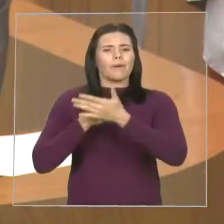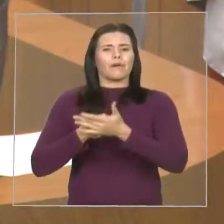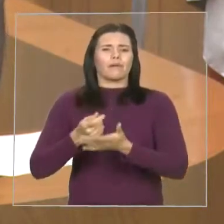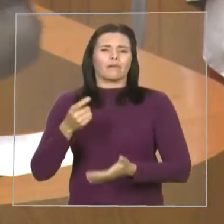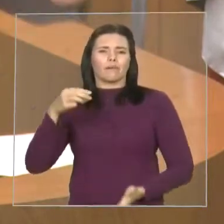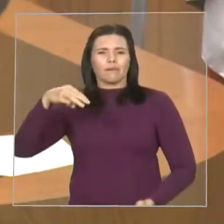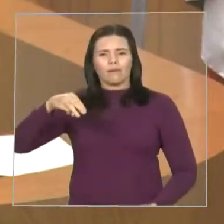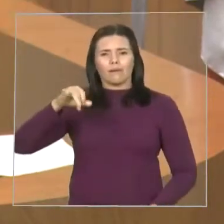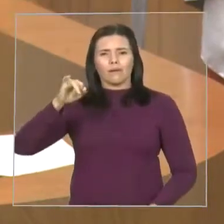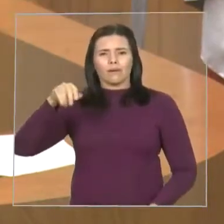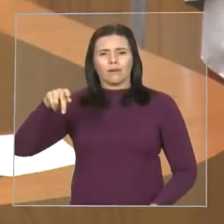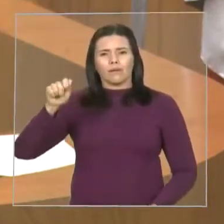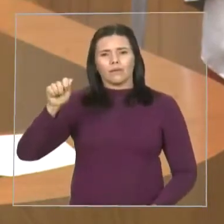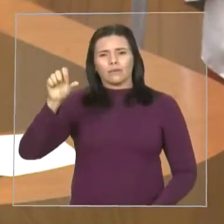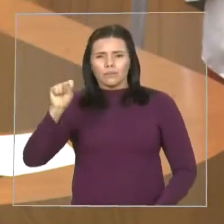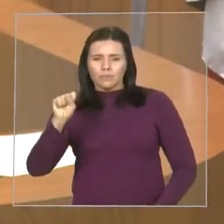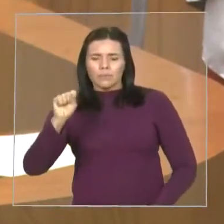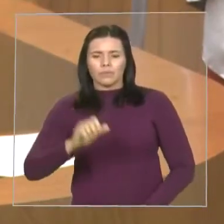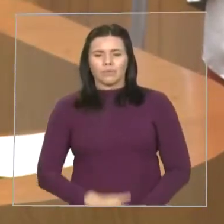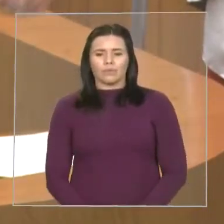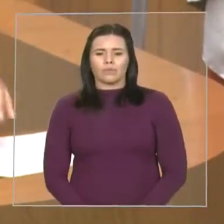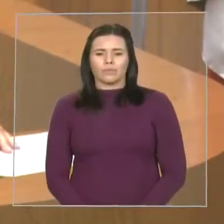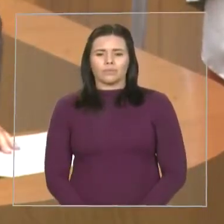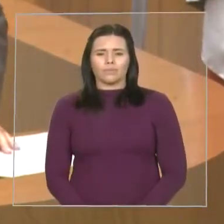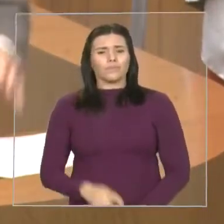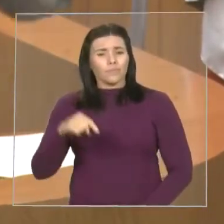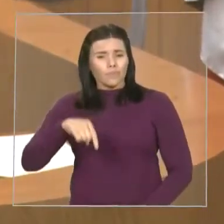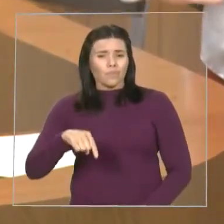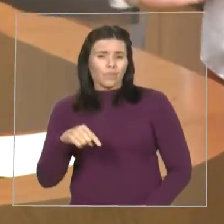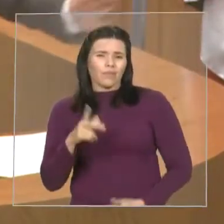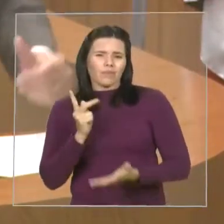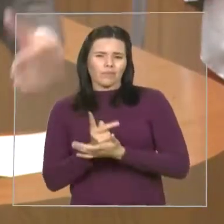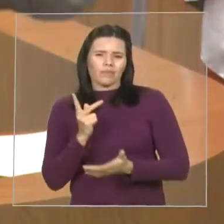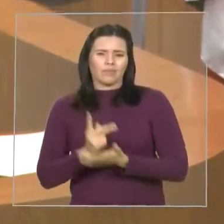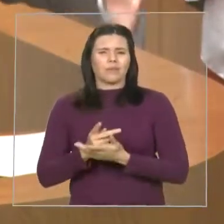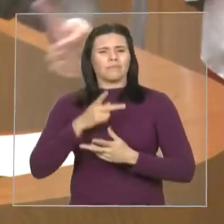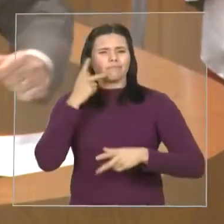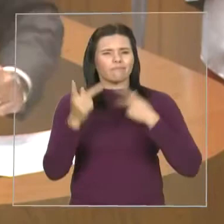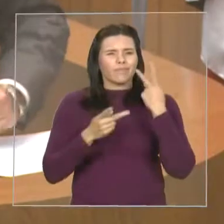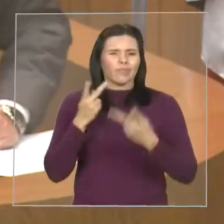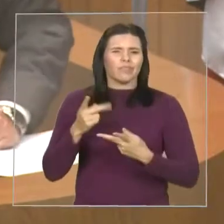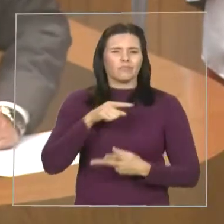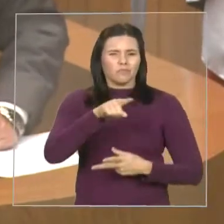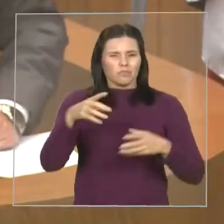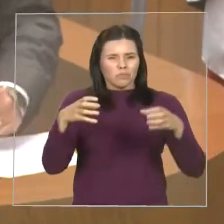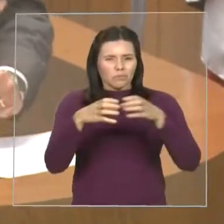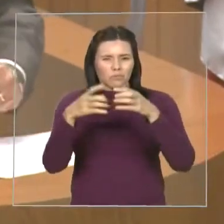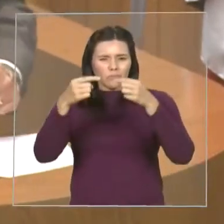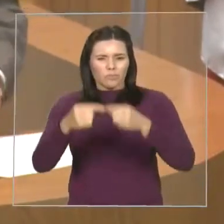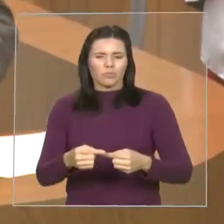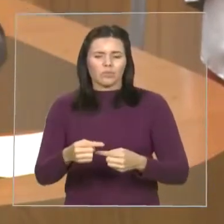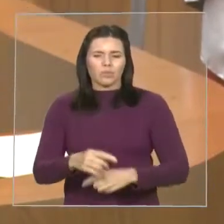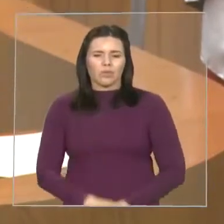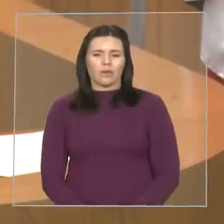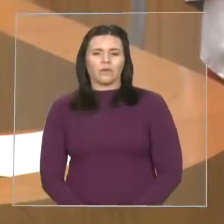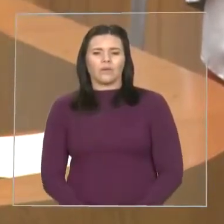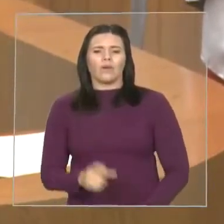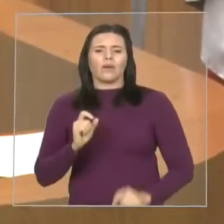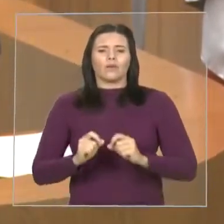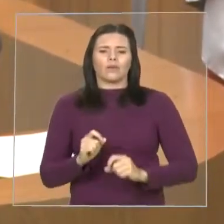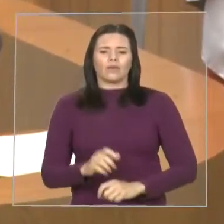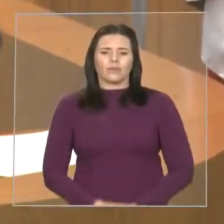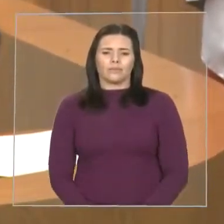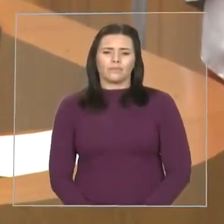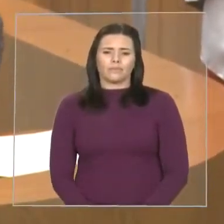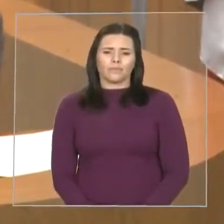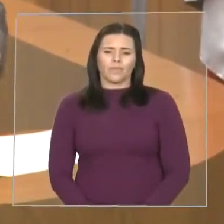Amapá. E o discurso que sempre houve aqui, principalmente da oposição e com o meu apoio, é que passa o minério aqui, a gente fica ouvindo